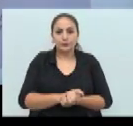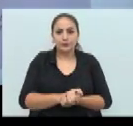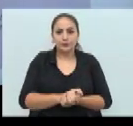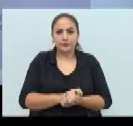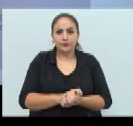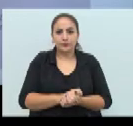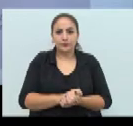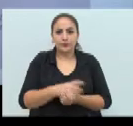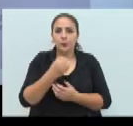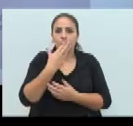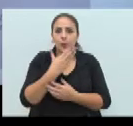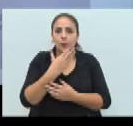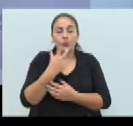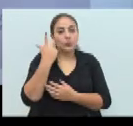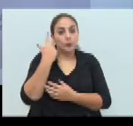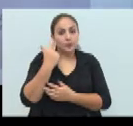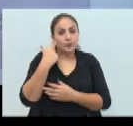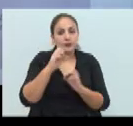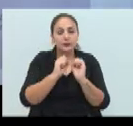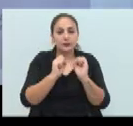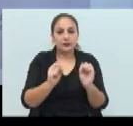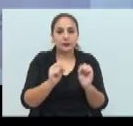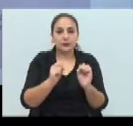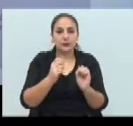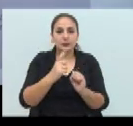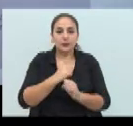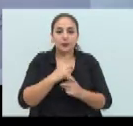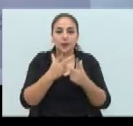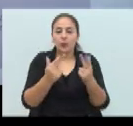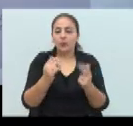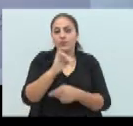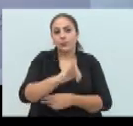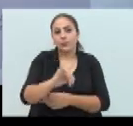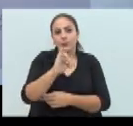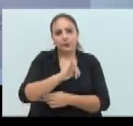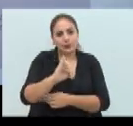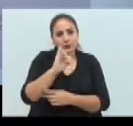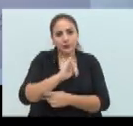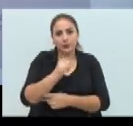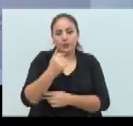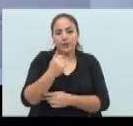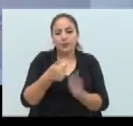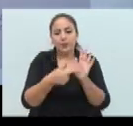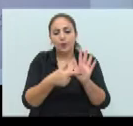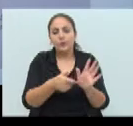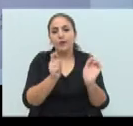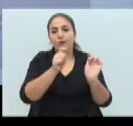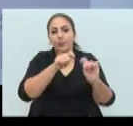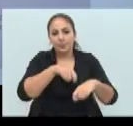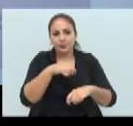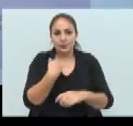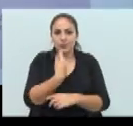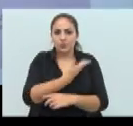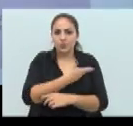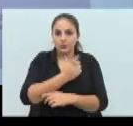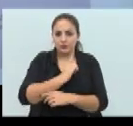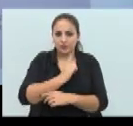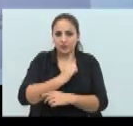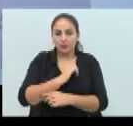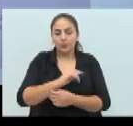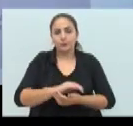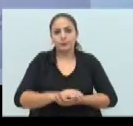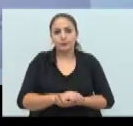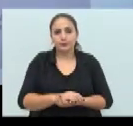Então, realmente a Secretaria ela foi um ponto crucial também para mostrar a capacidade que a gente